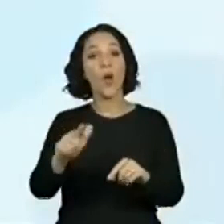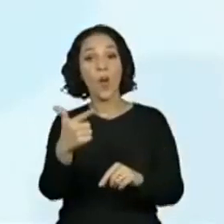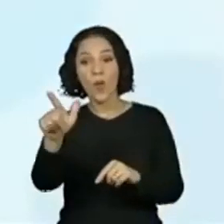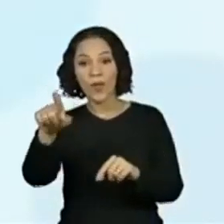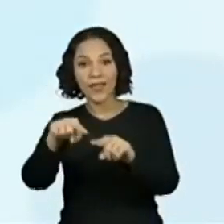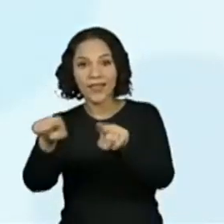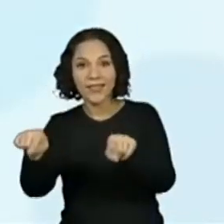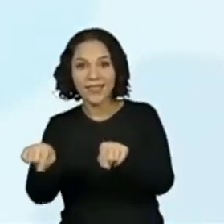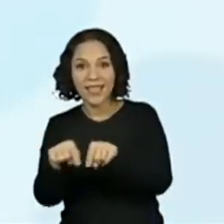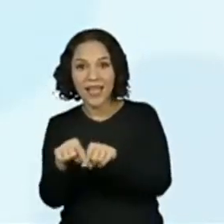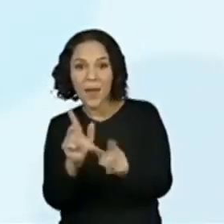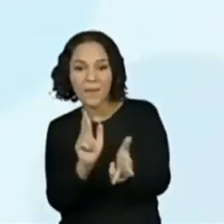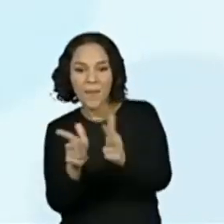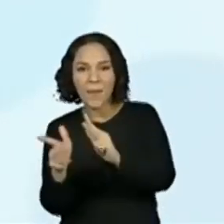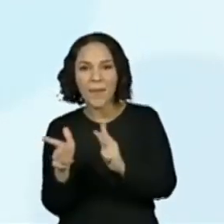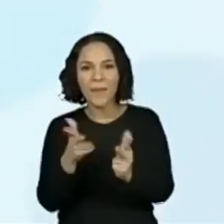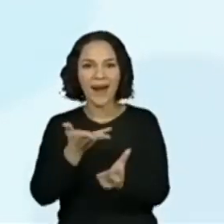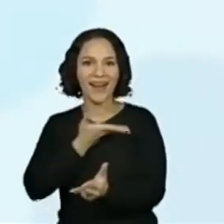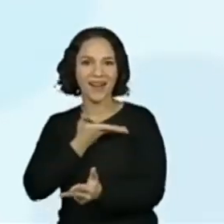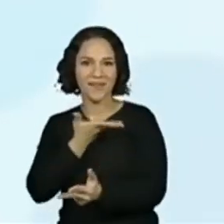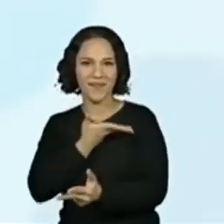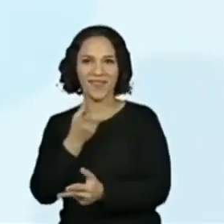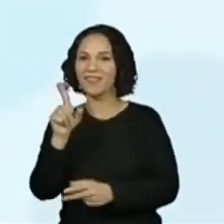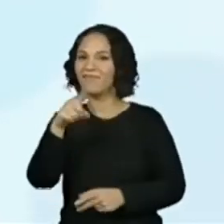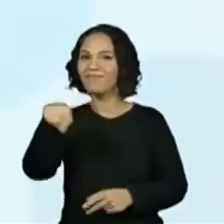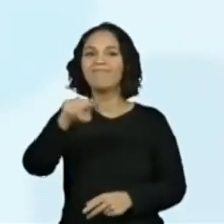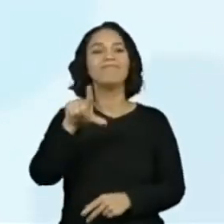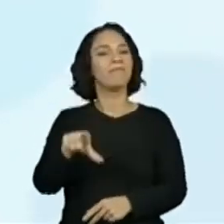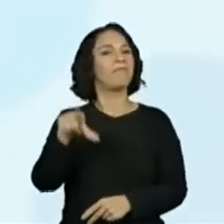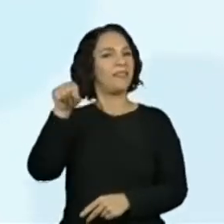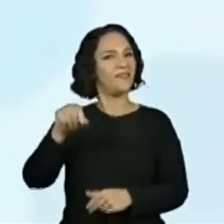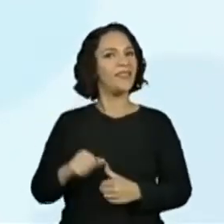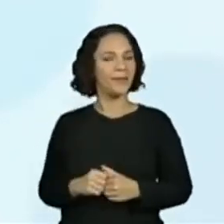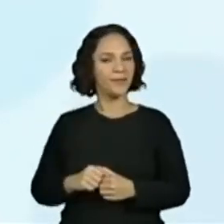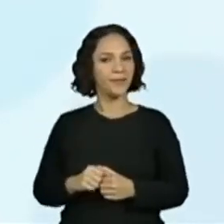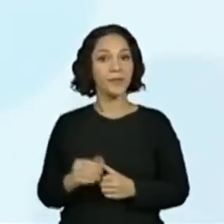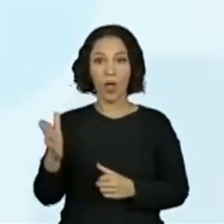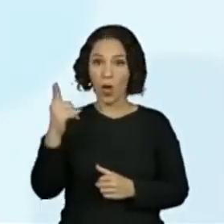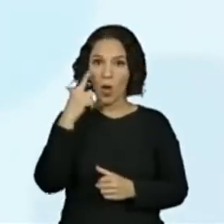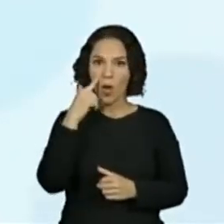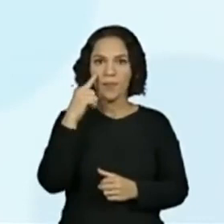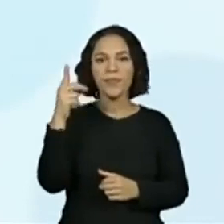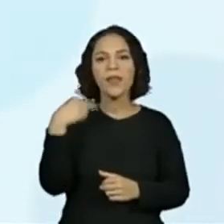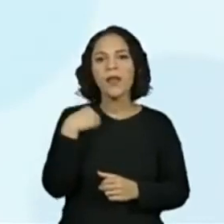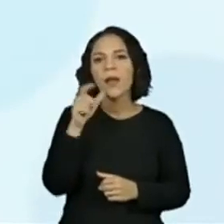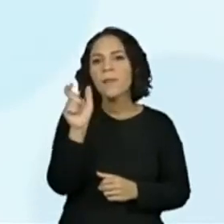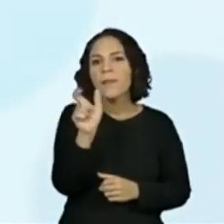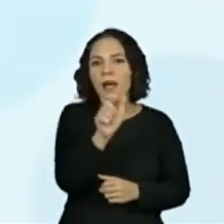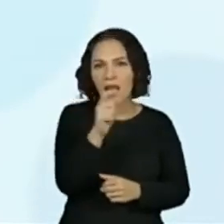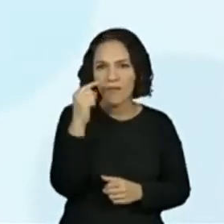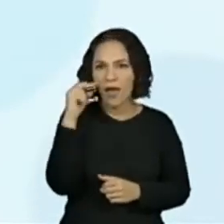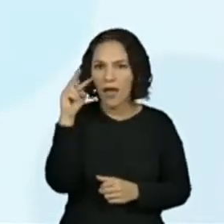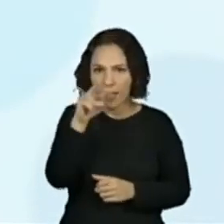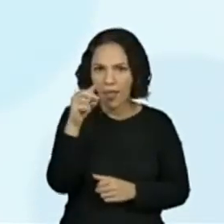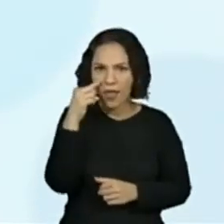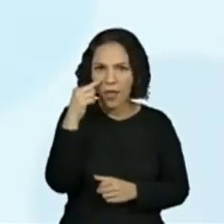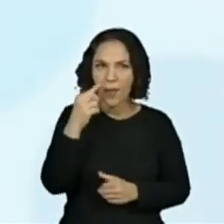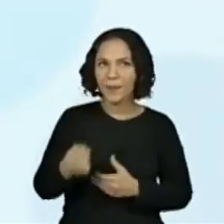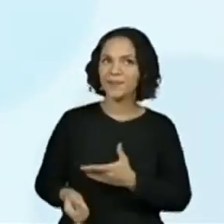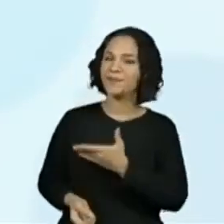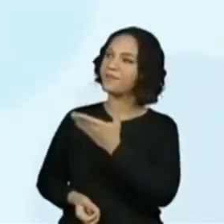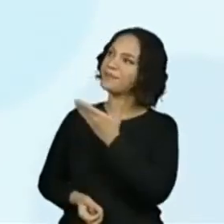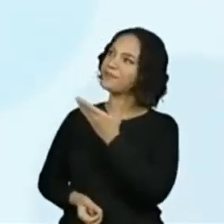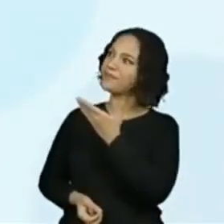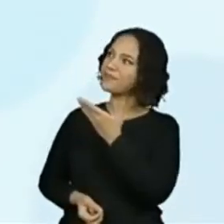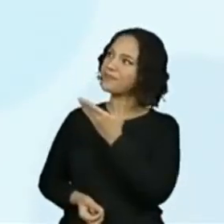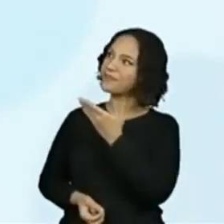Ó, com... Professora Vivi, vamos pedir para eles acompanharem, ó. Com... Conversar.